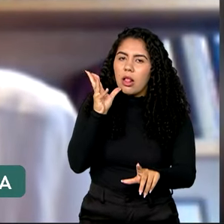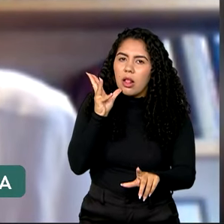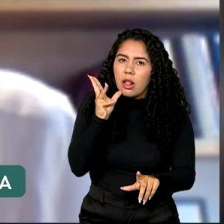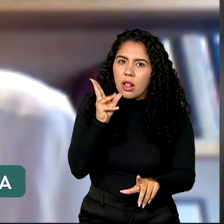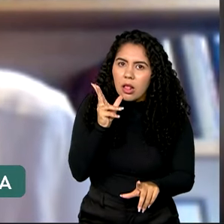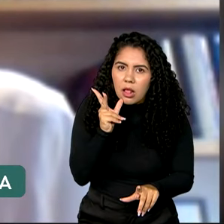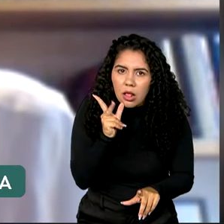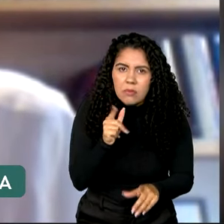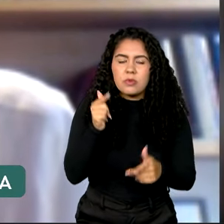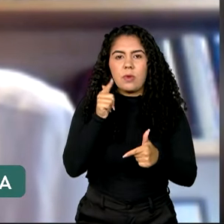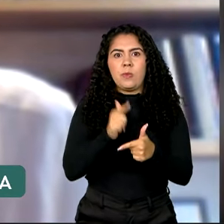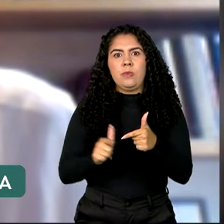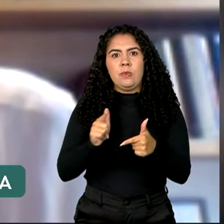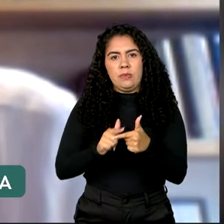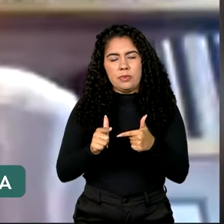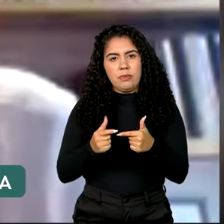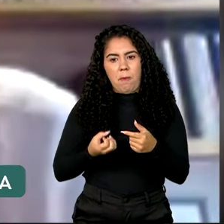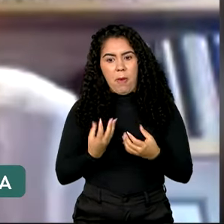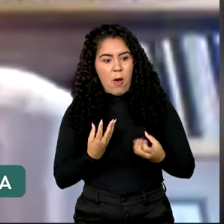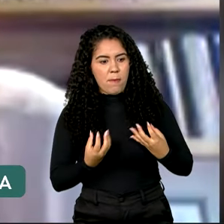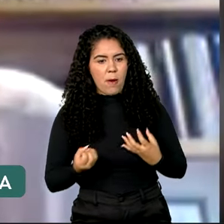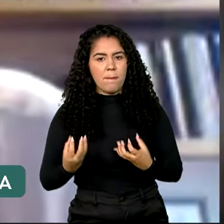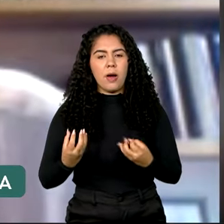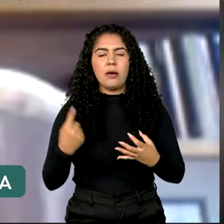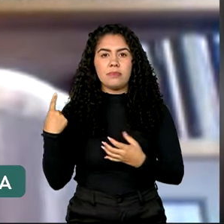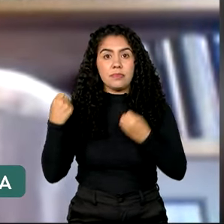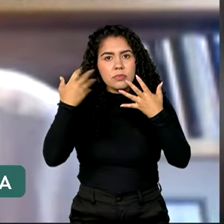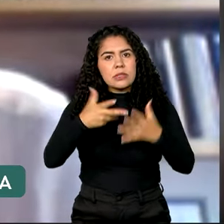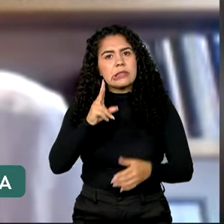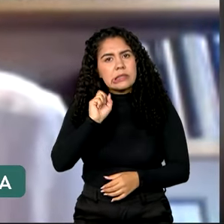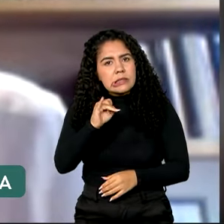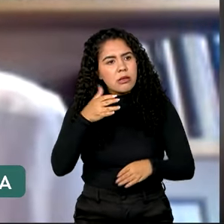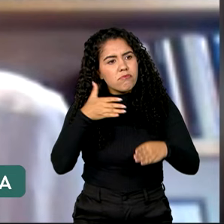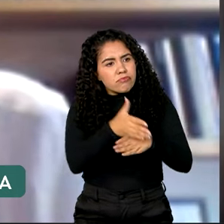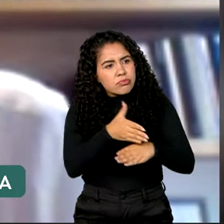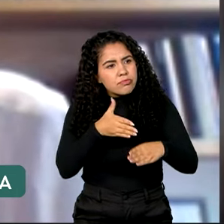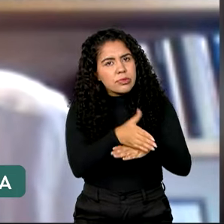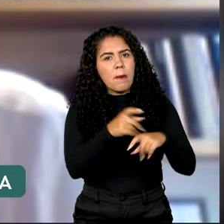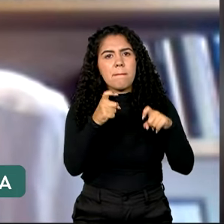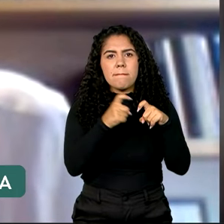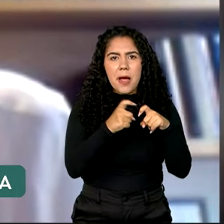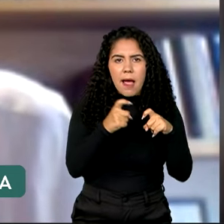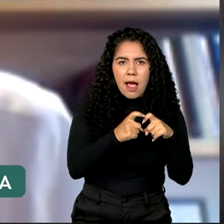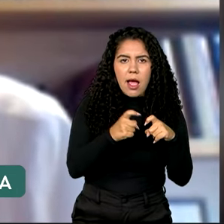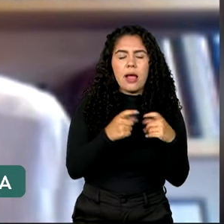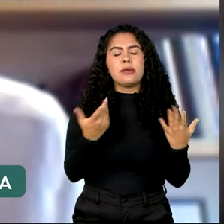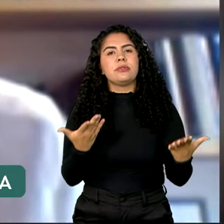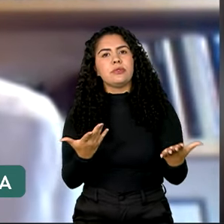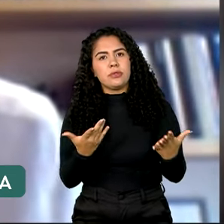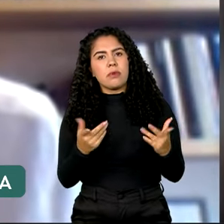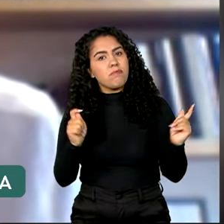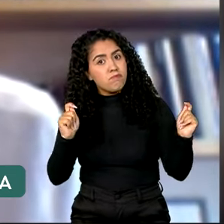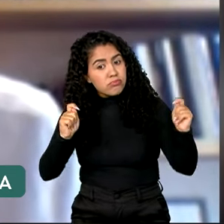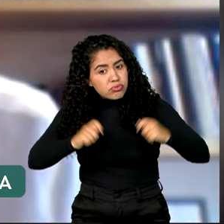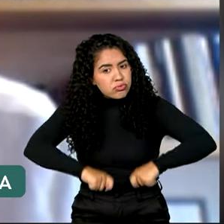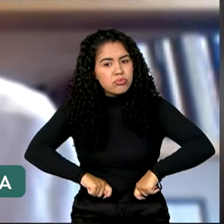antes identificar e tendo acompanhamento médico, é